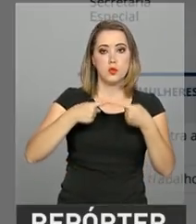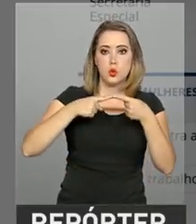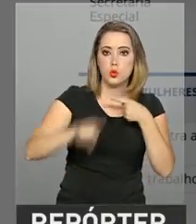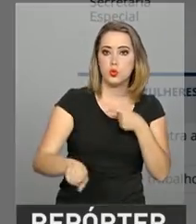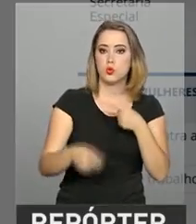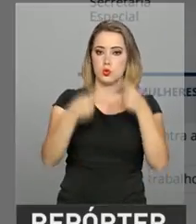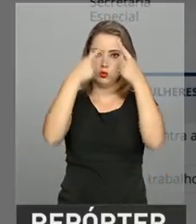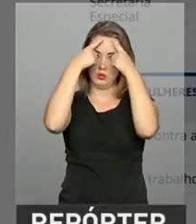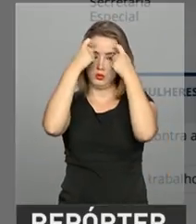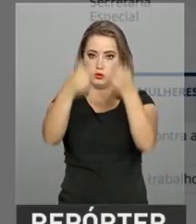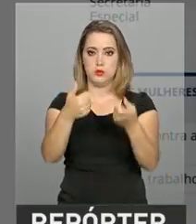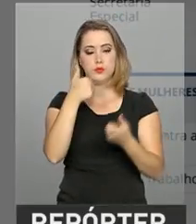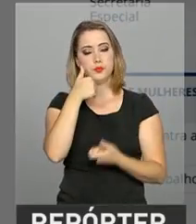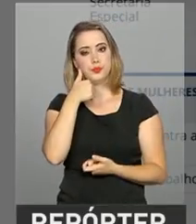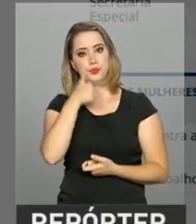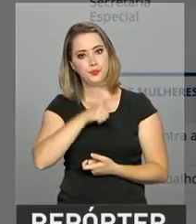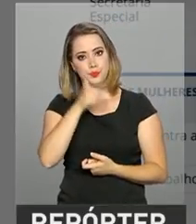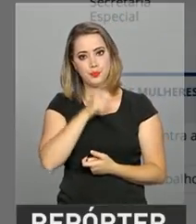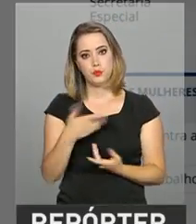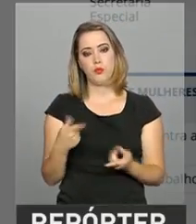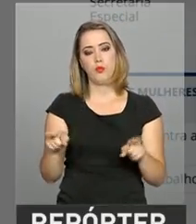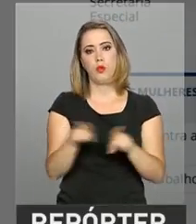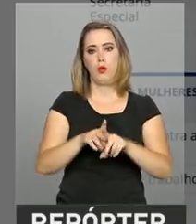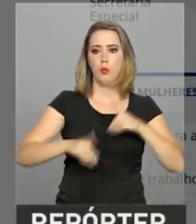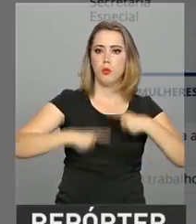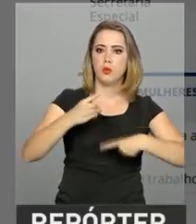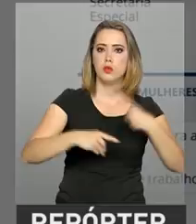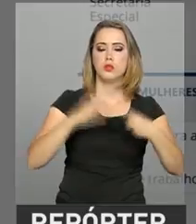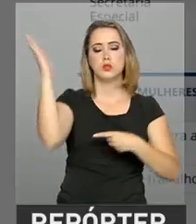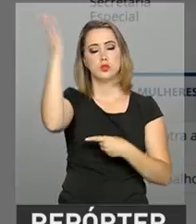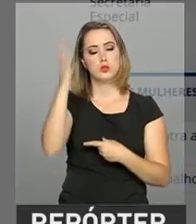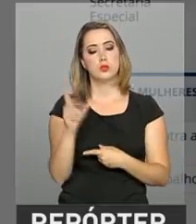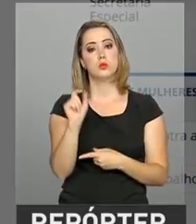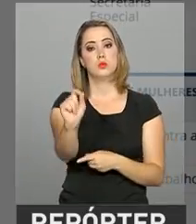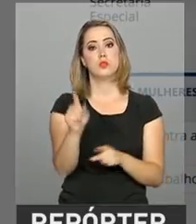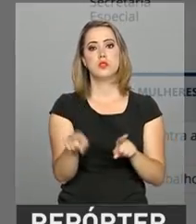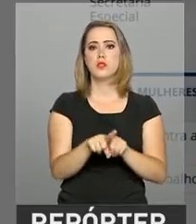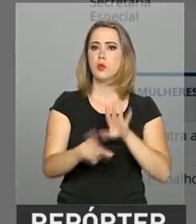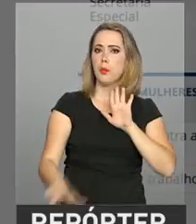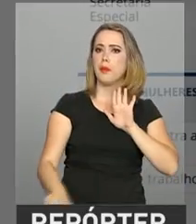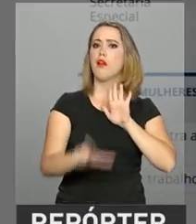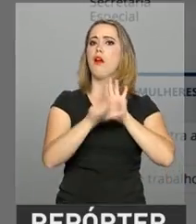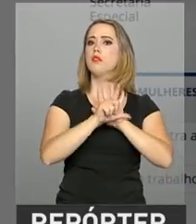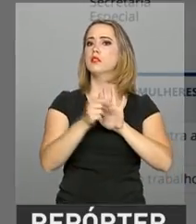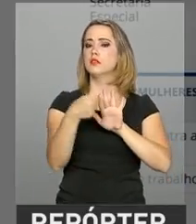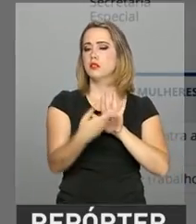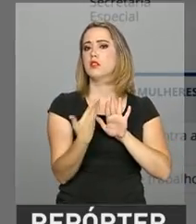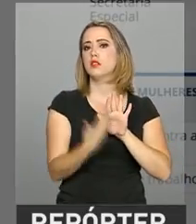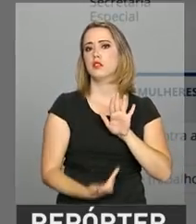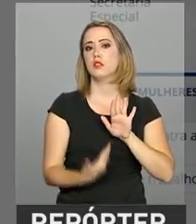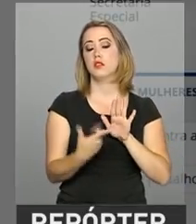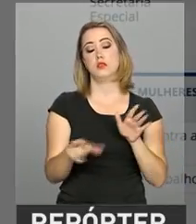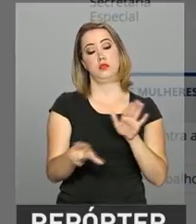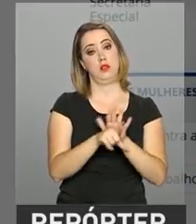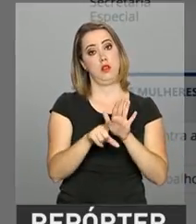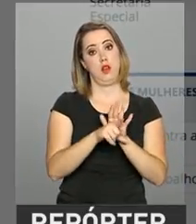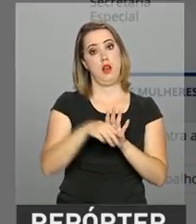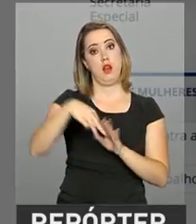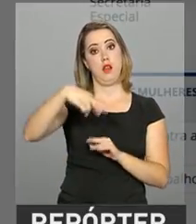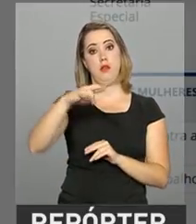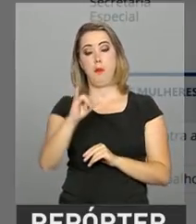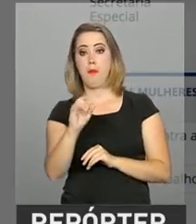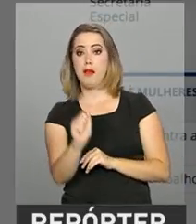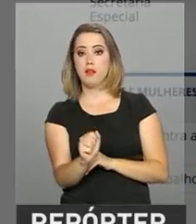de sua política nacional e por meio de sua avançada legislação que conta como exemplo mais efetivo com as leis maria da